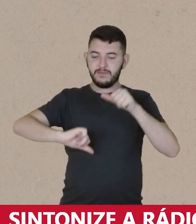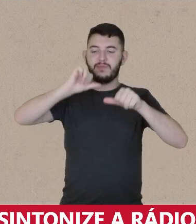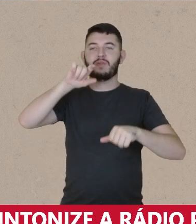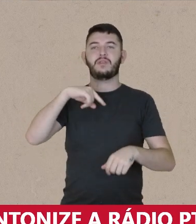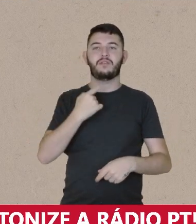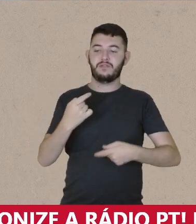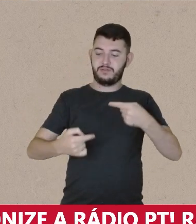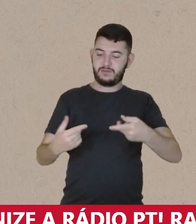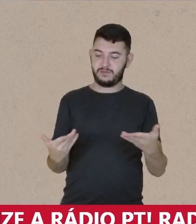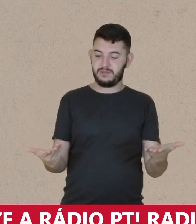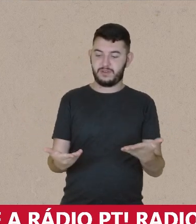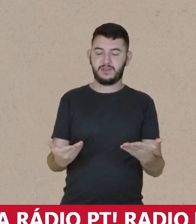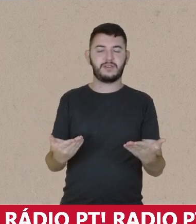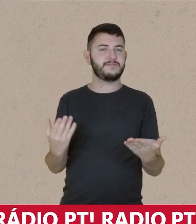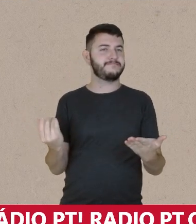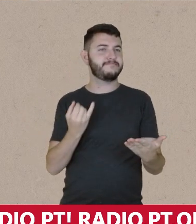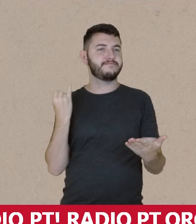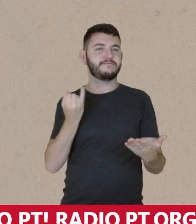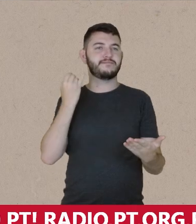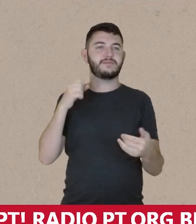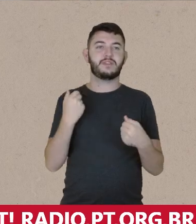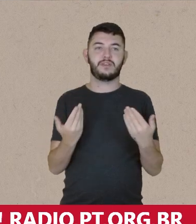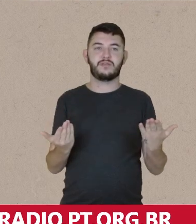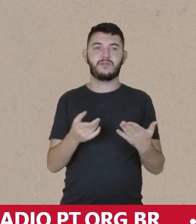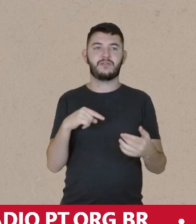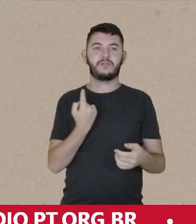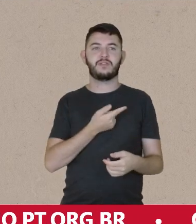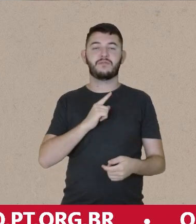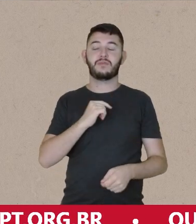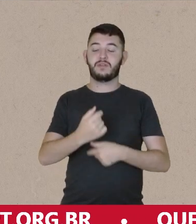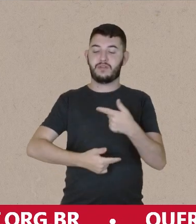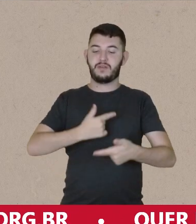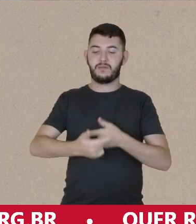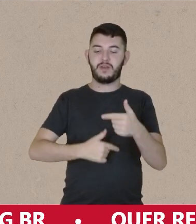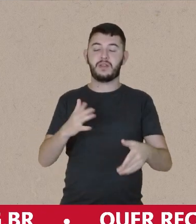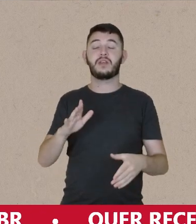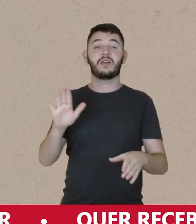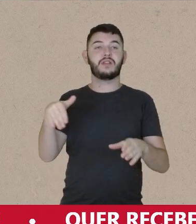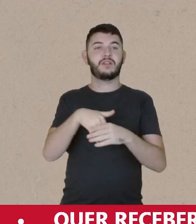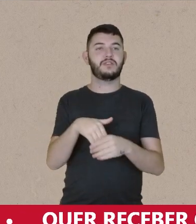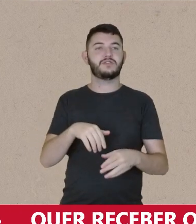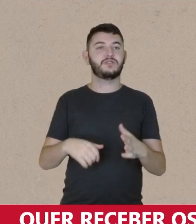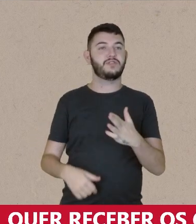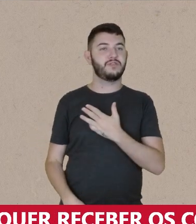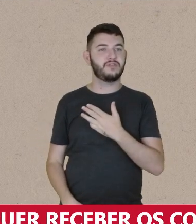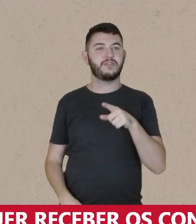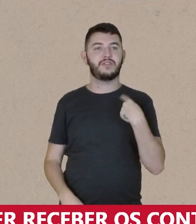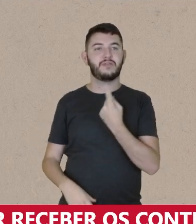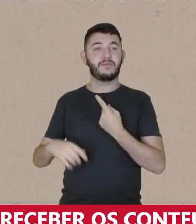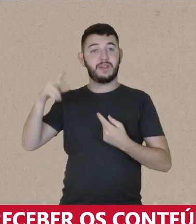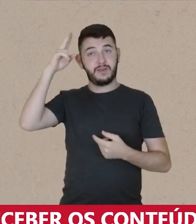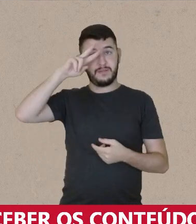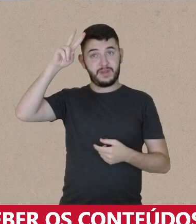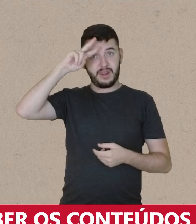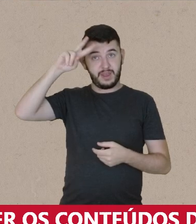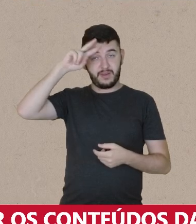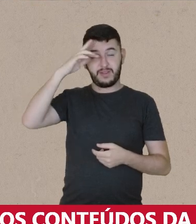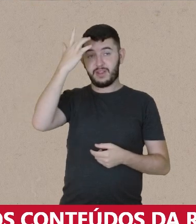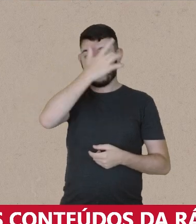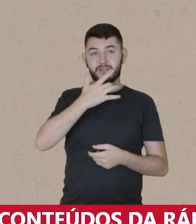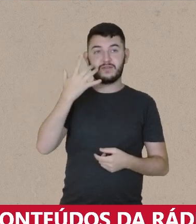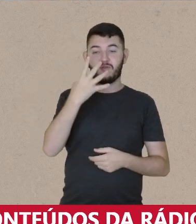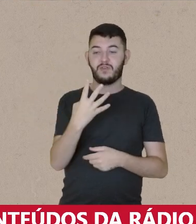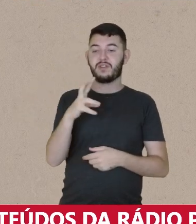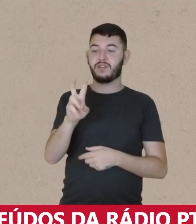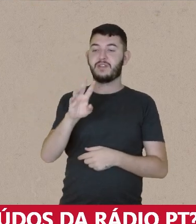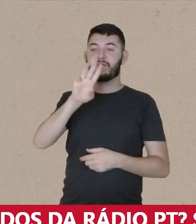necessárias, e nós temos agora a tarefa de eleger o Lula, né? Vamos lembrar que o Haddad teve 45 milhões de votos,